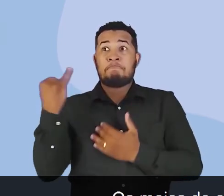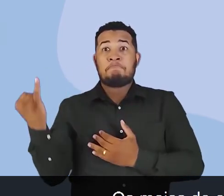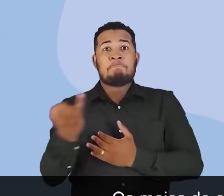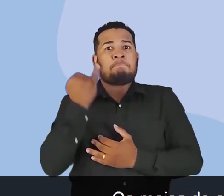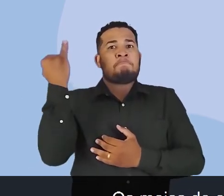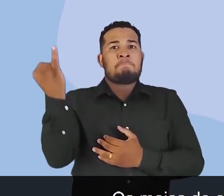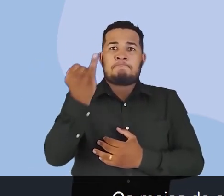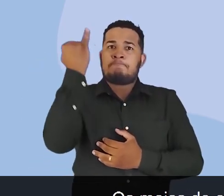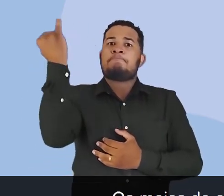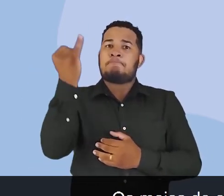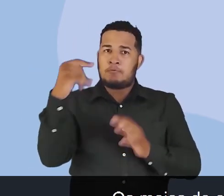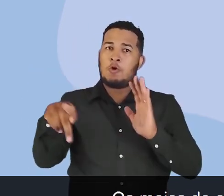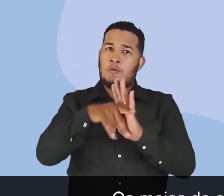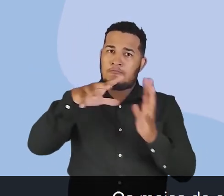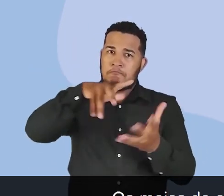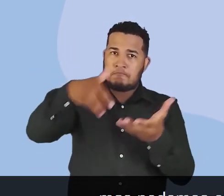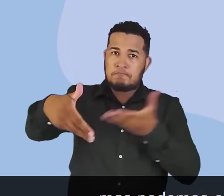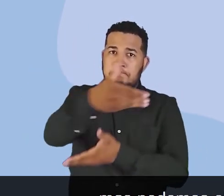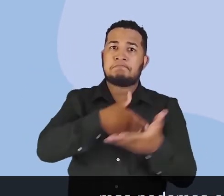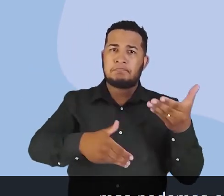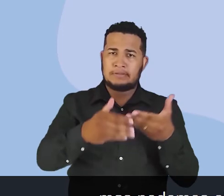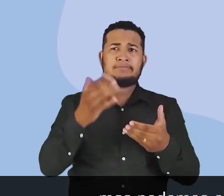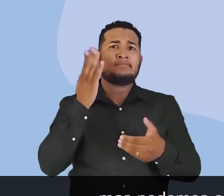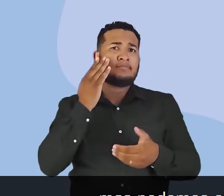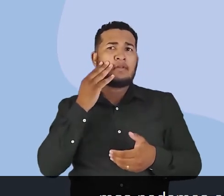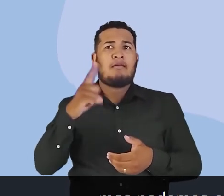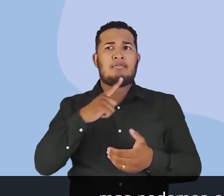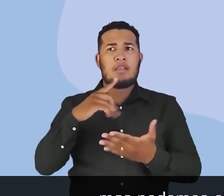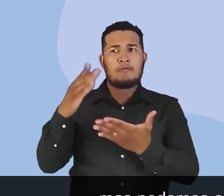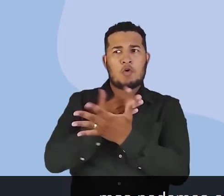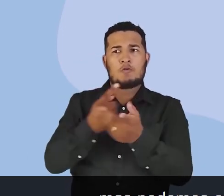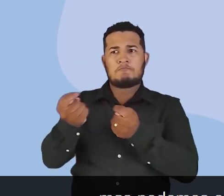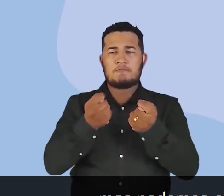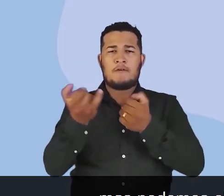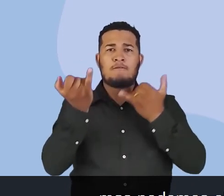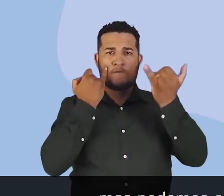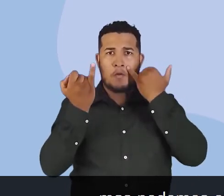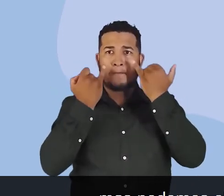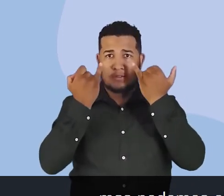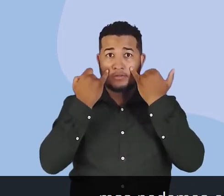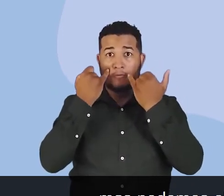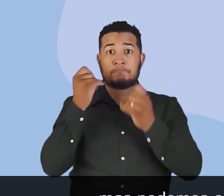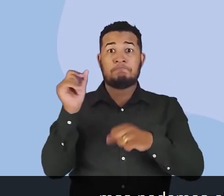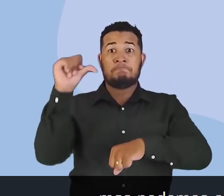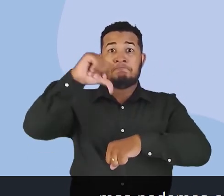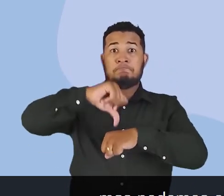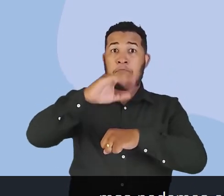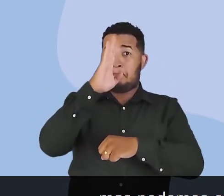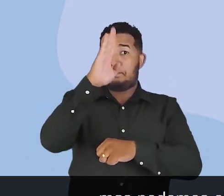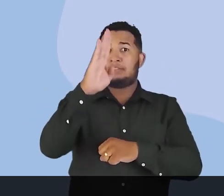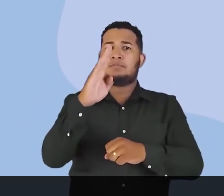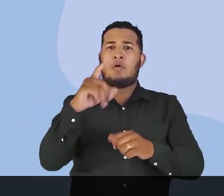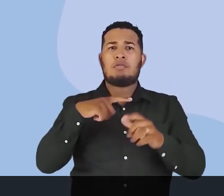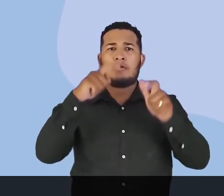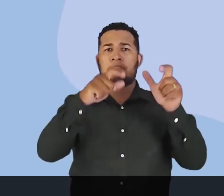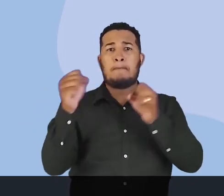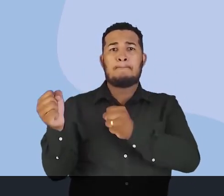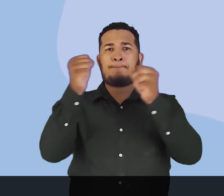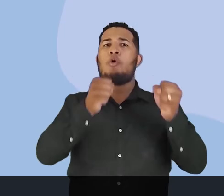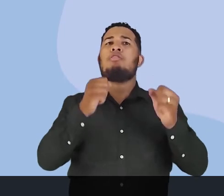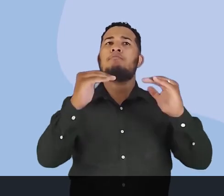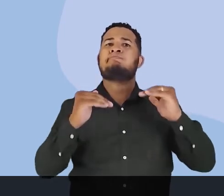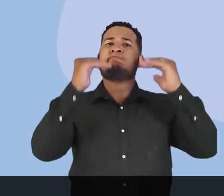importante papel no mundo globalizado, mas podemos observar que existem centros principais de controle de informação localizados em